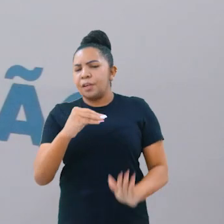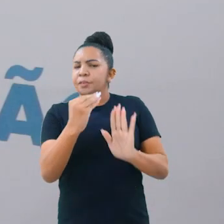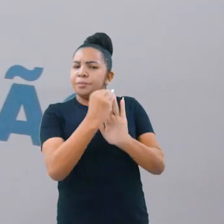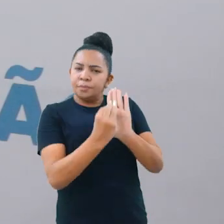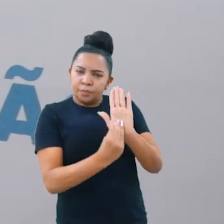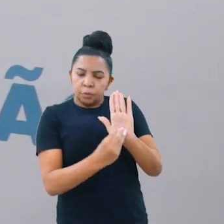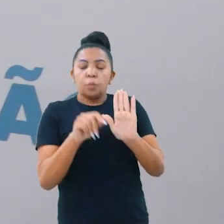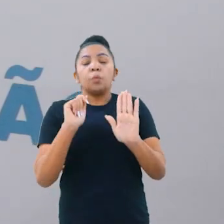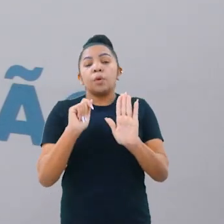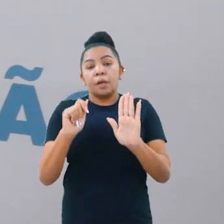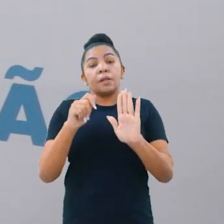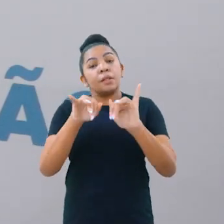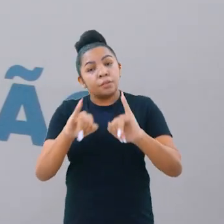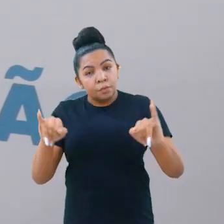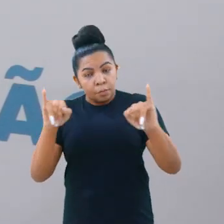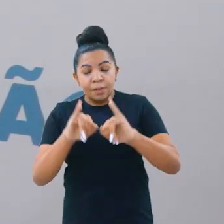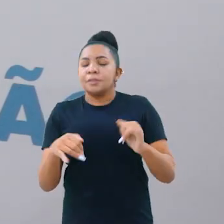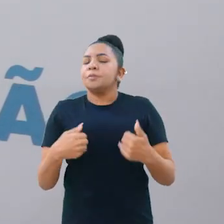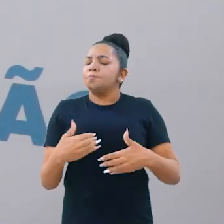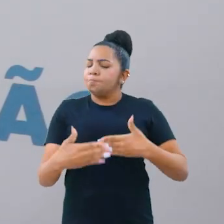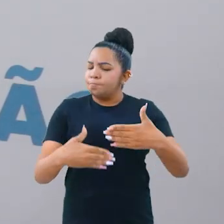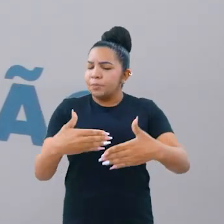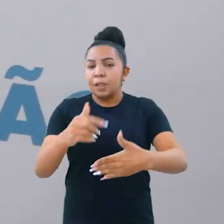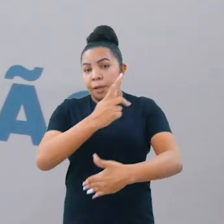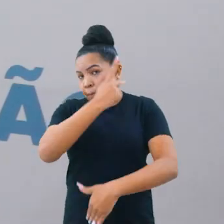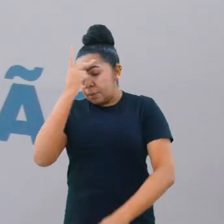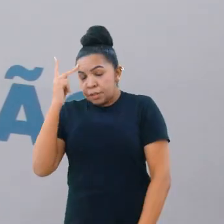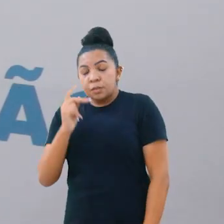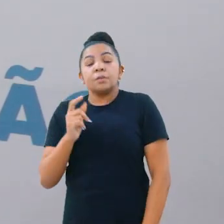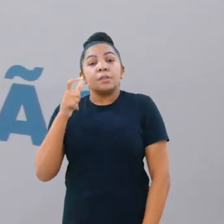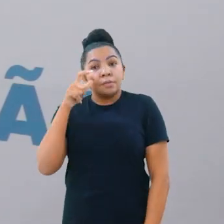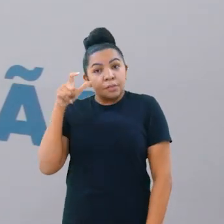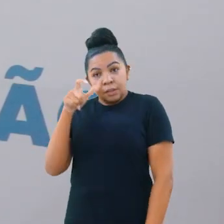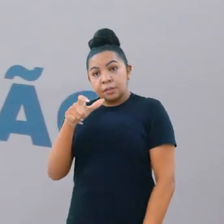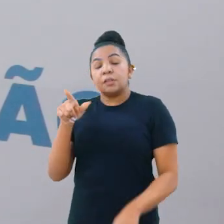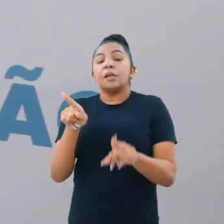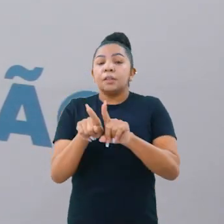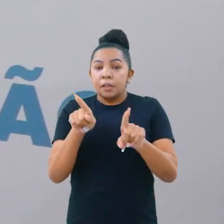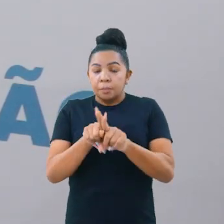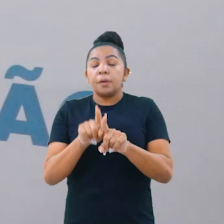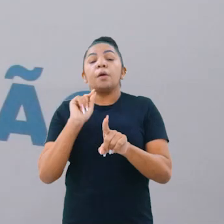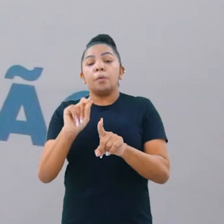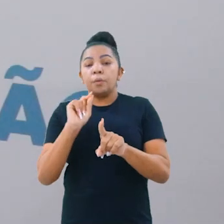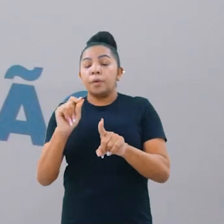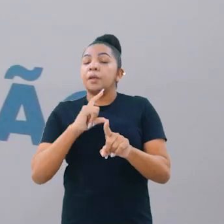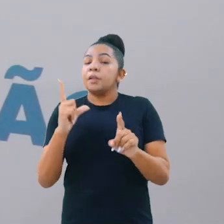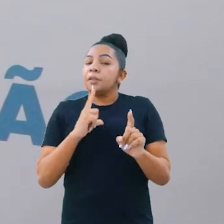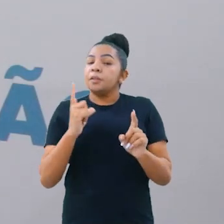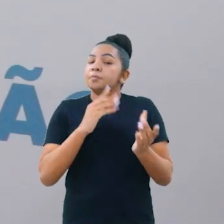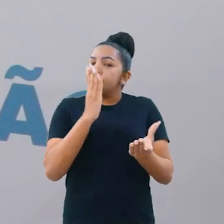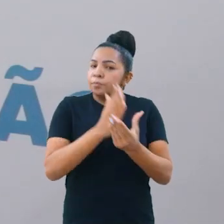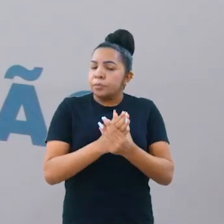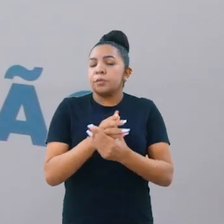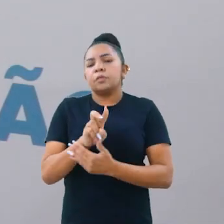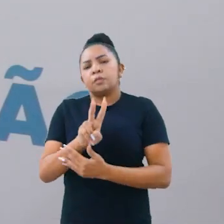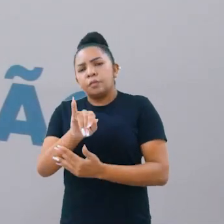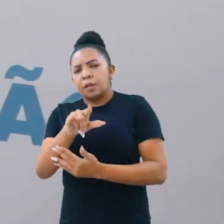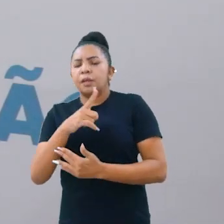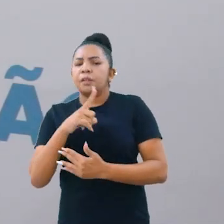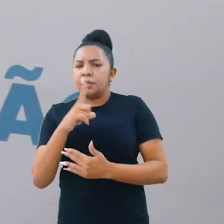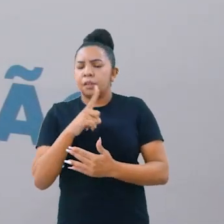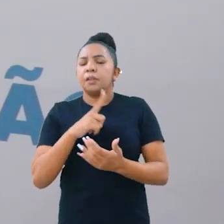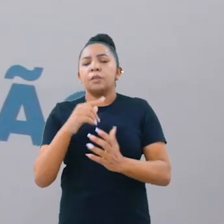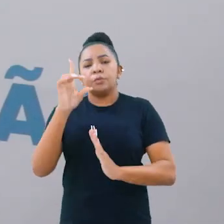vai realizar o cadastro das informações. E aí, consequentemente, as pessoas interessadas também, as partes